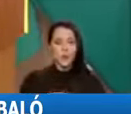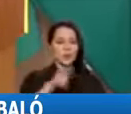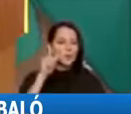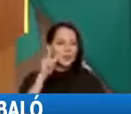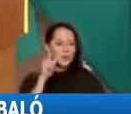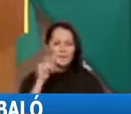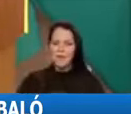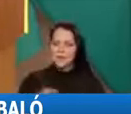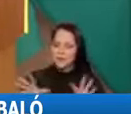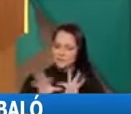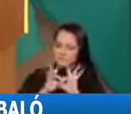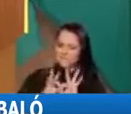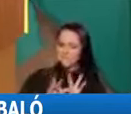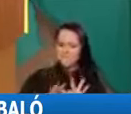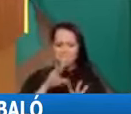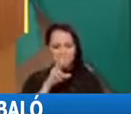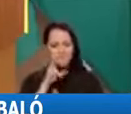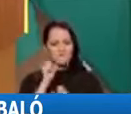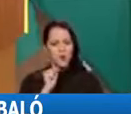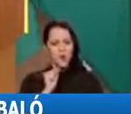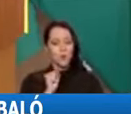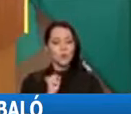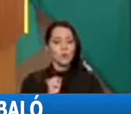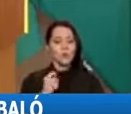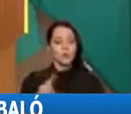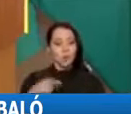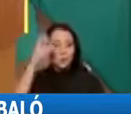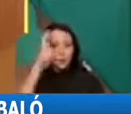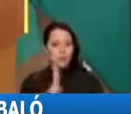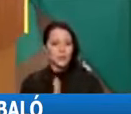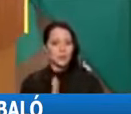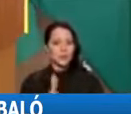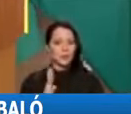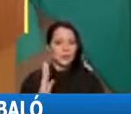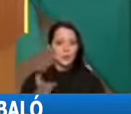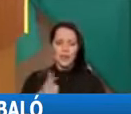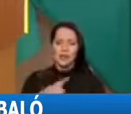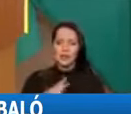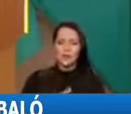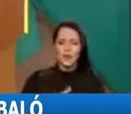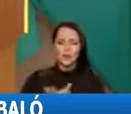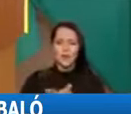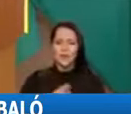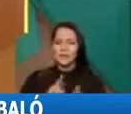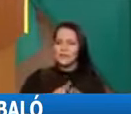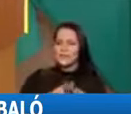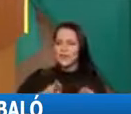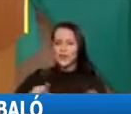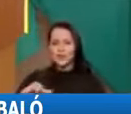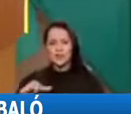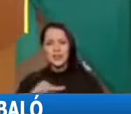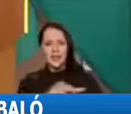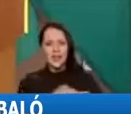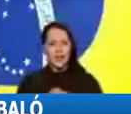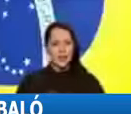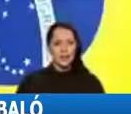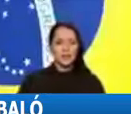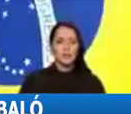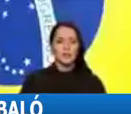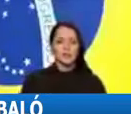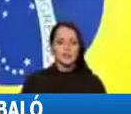e é muito forte porque Brasil temos formado muitos Quadros as